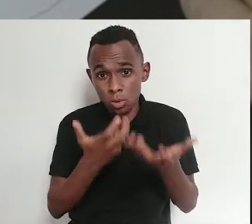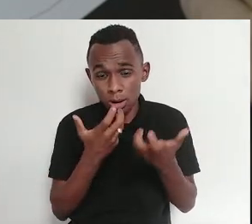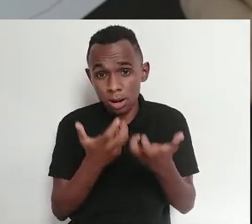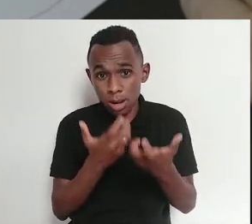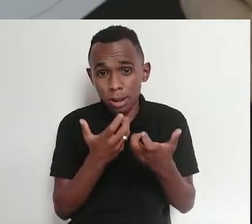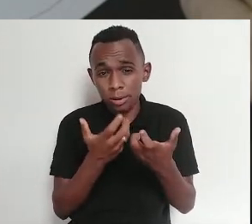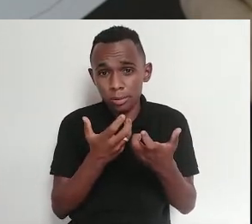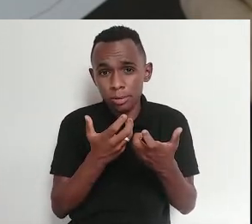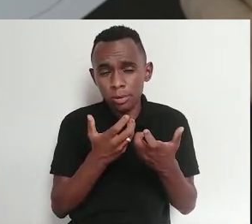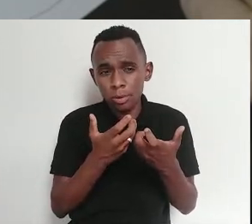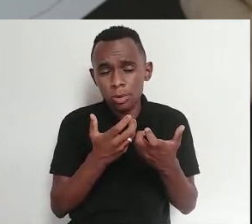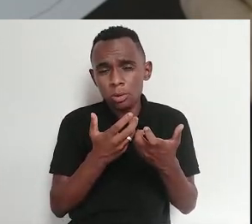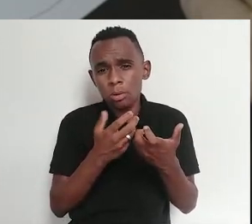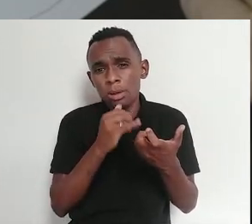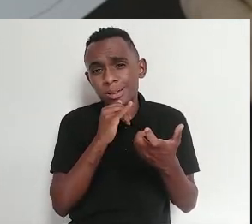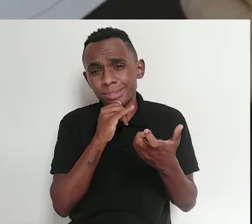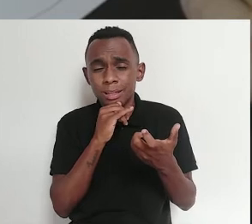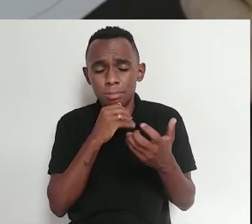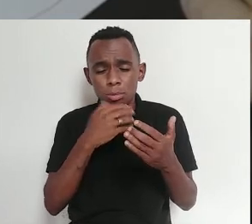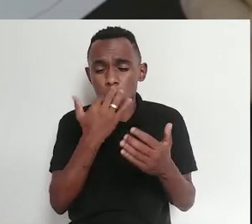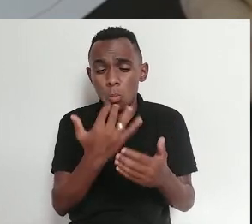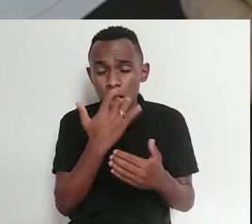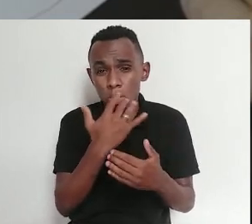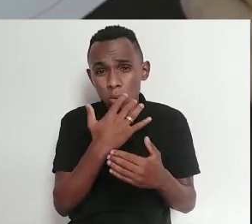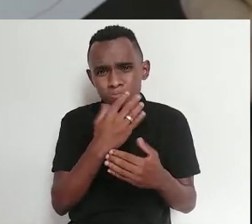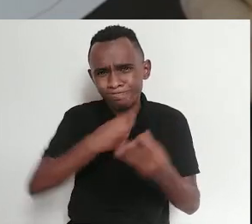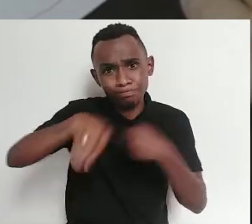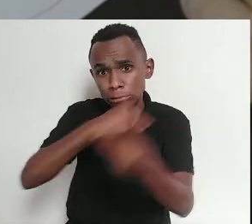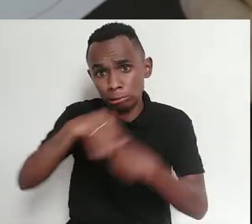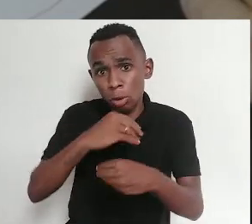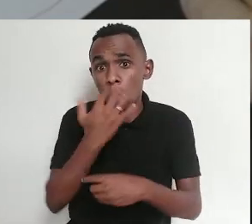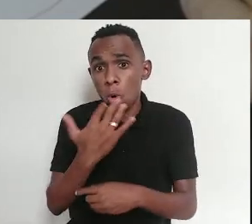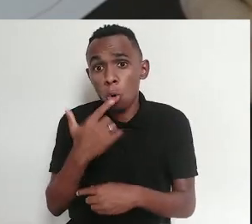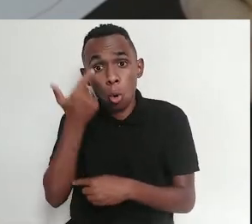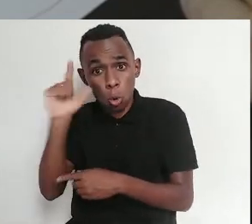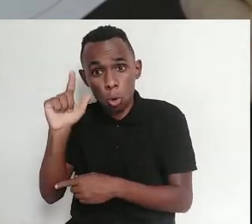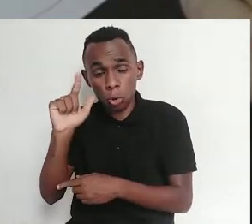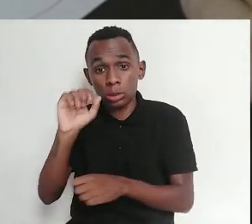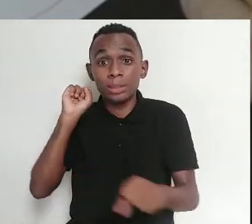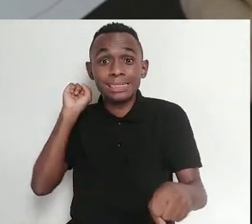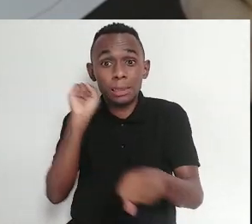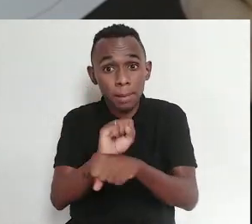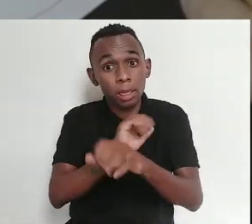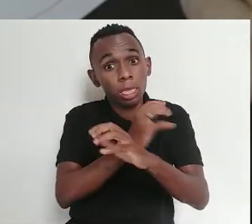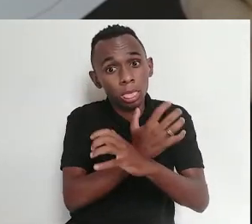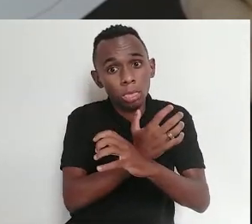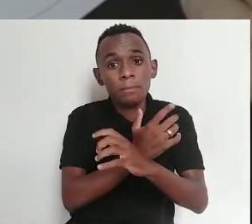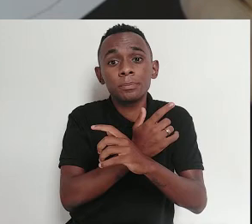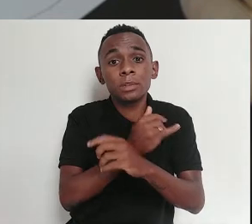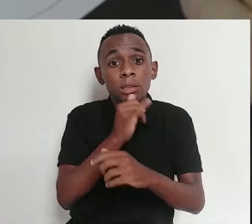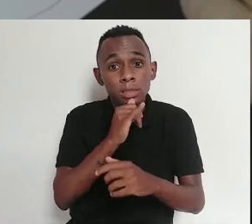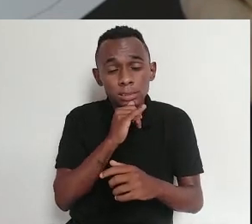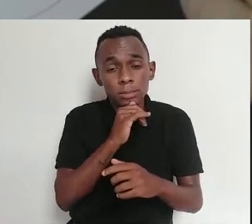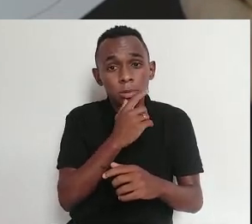que não se misture com outra, eu tenho que esperar secar. Tá vendo aqui, ó? Aqui o laranja encostou no amarelo que estava